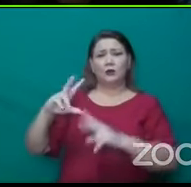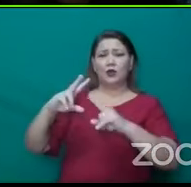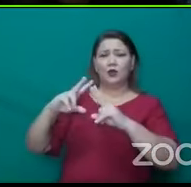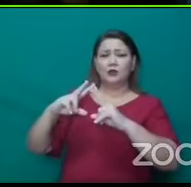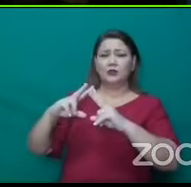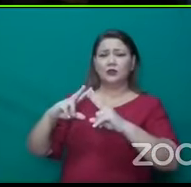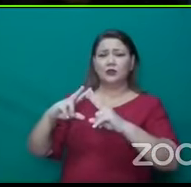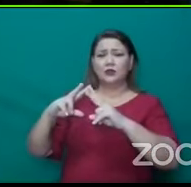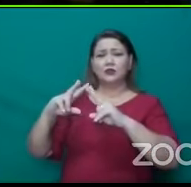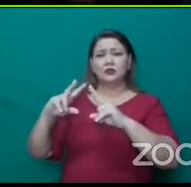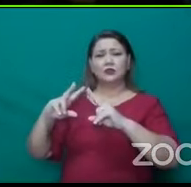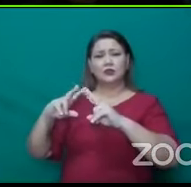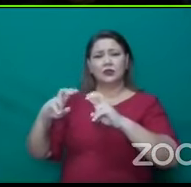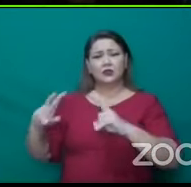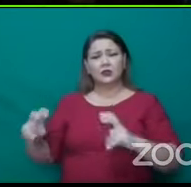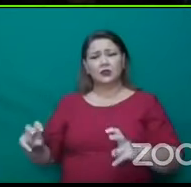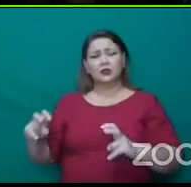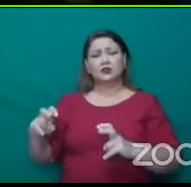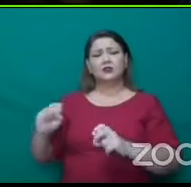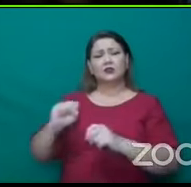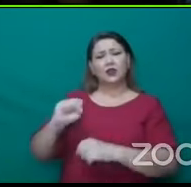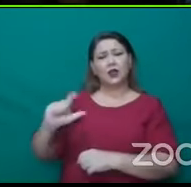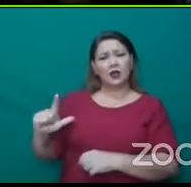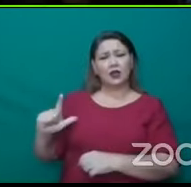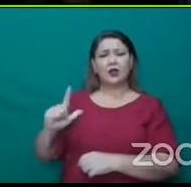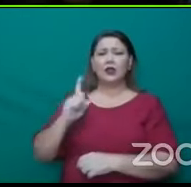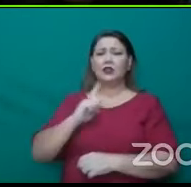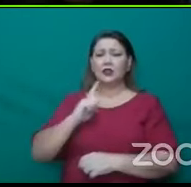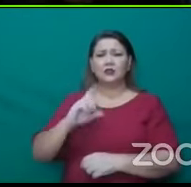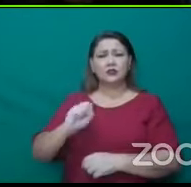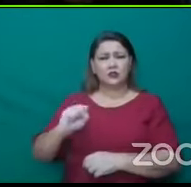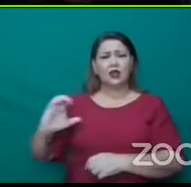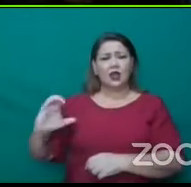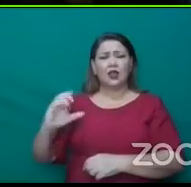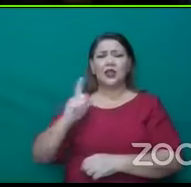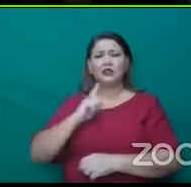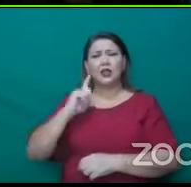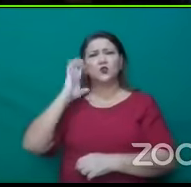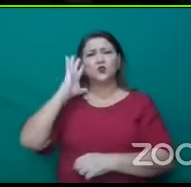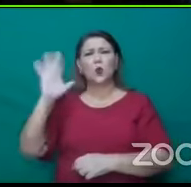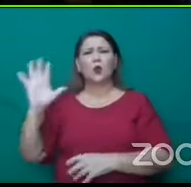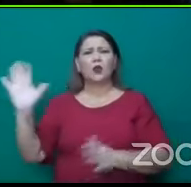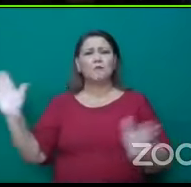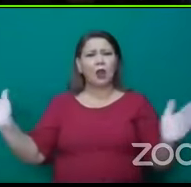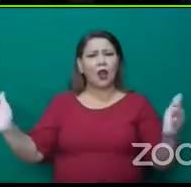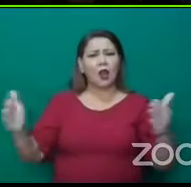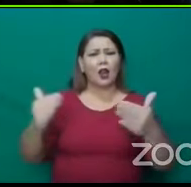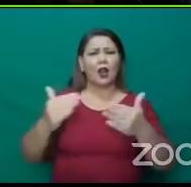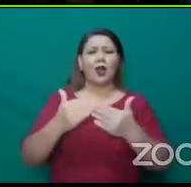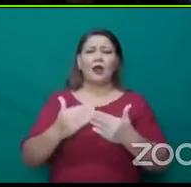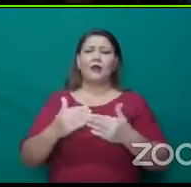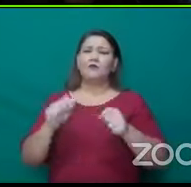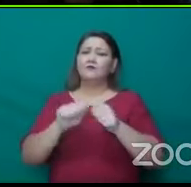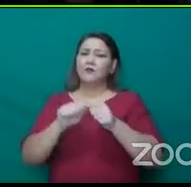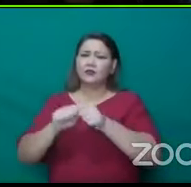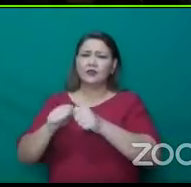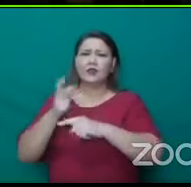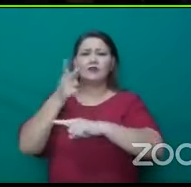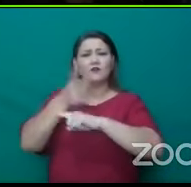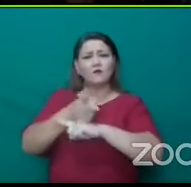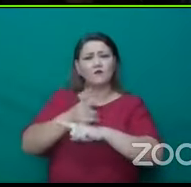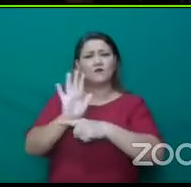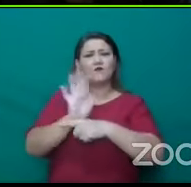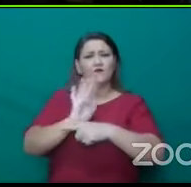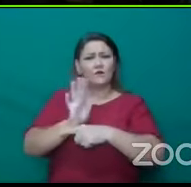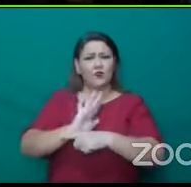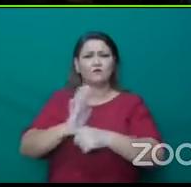juntar a turma, né? A gente sonha em Sim. conseguir reunir essa galera dos efeitos especiais e fazer um filme